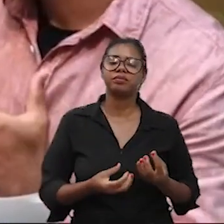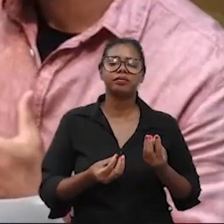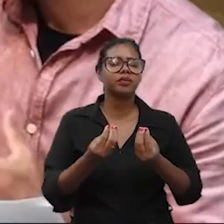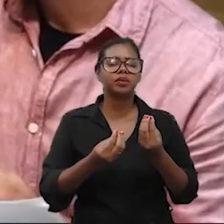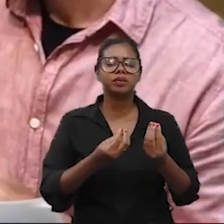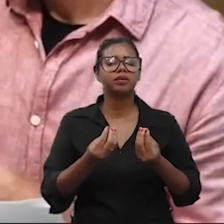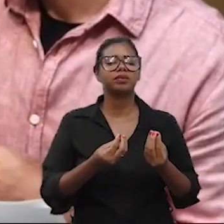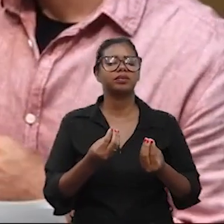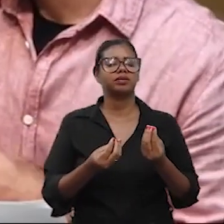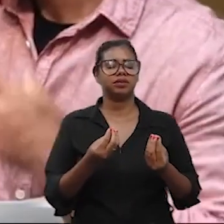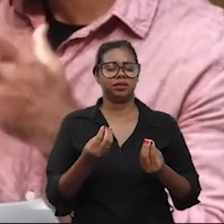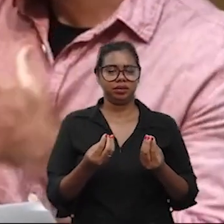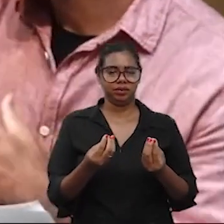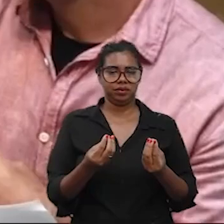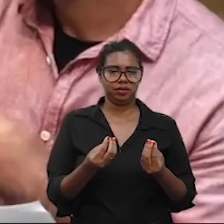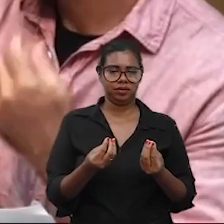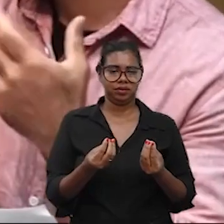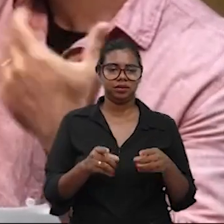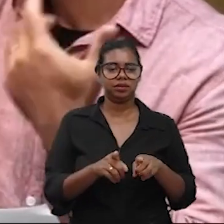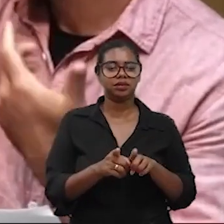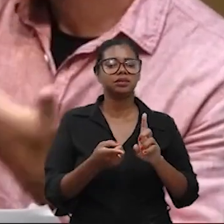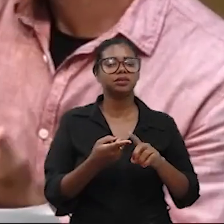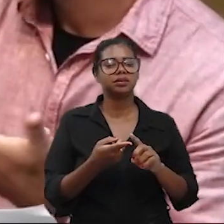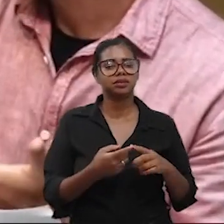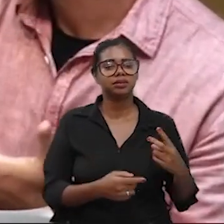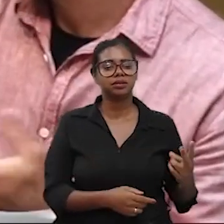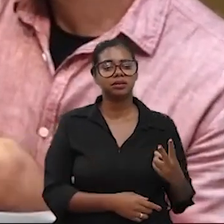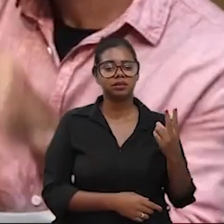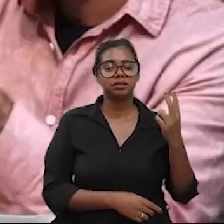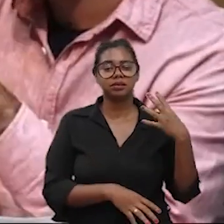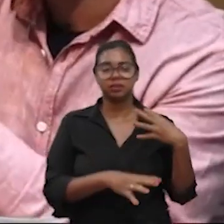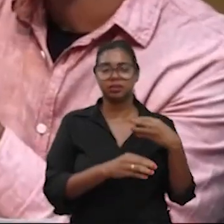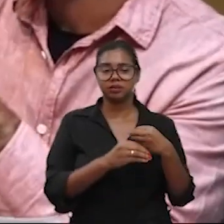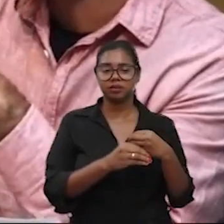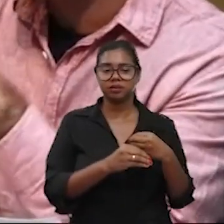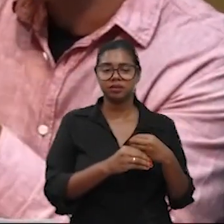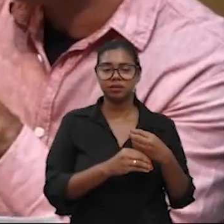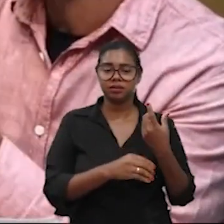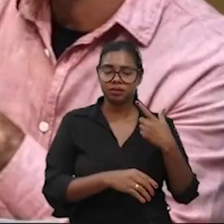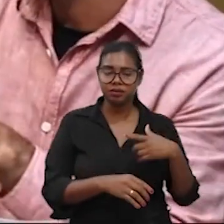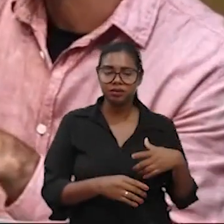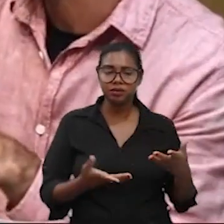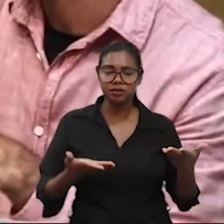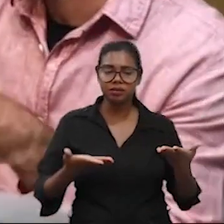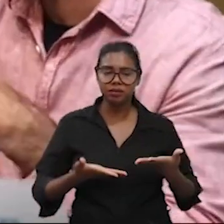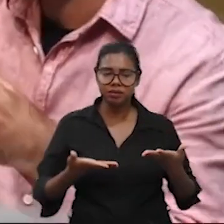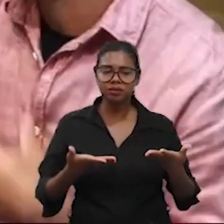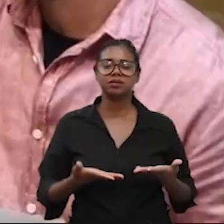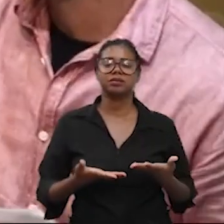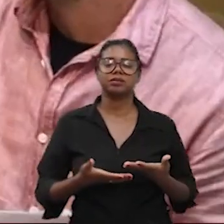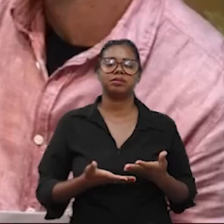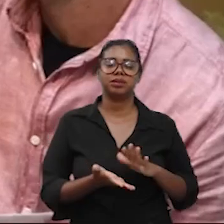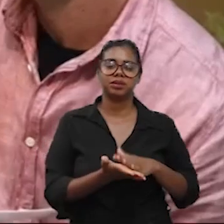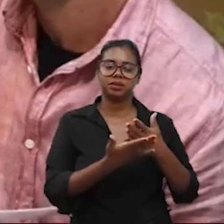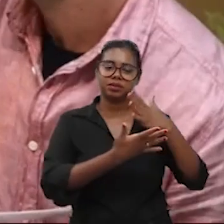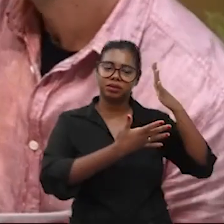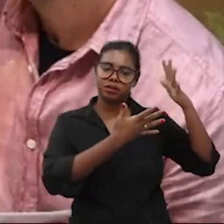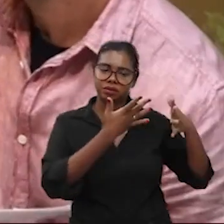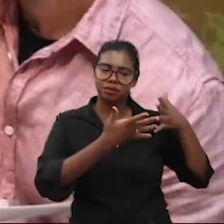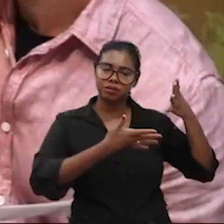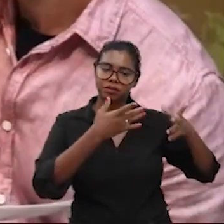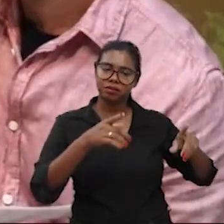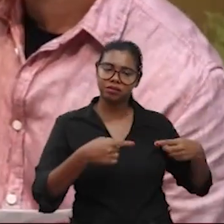essa questão dos valores, inclusive os valores morais também, naquele momento ali da atuação? Como é que você lida com esses desafios